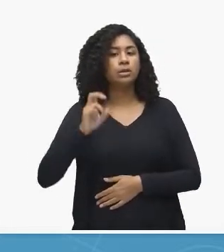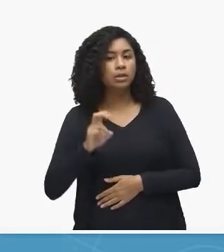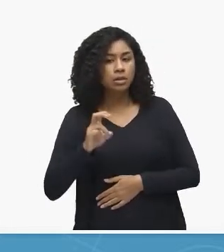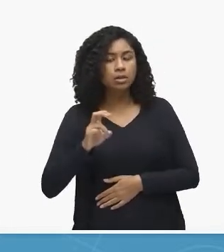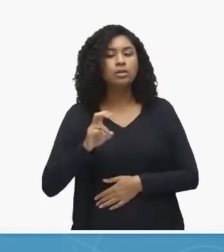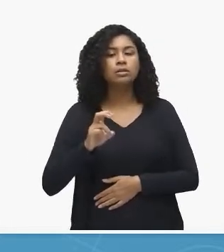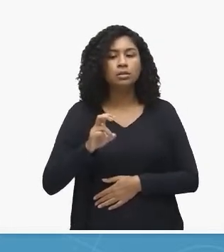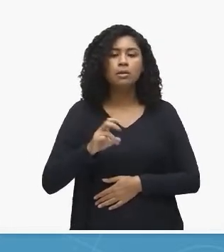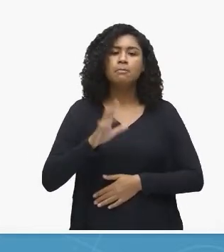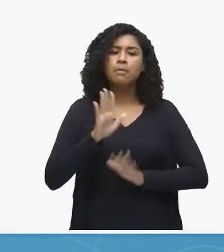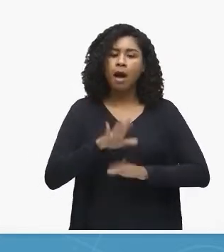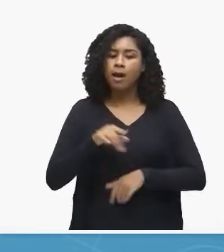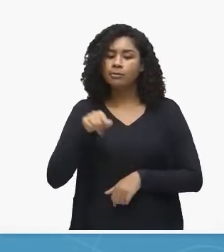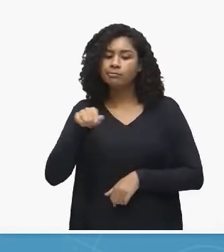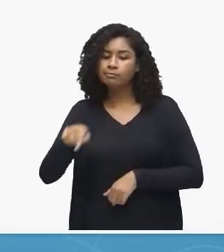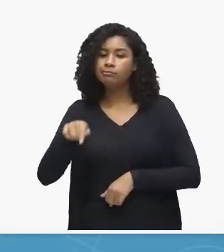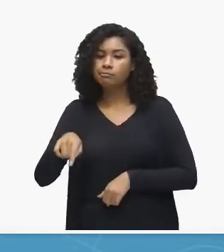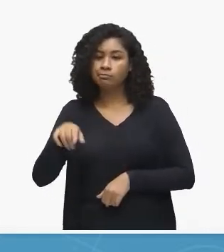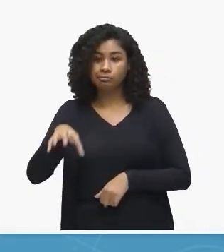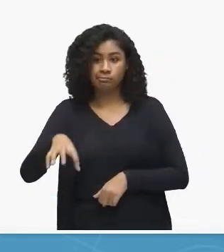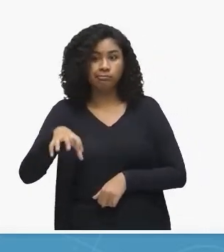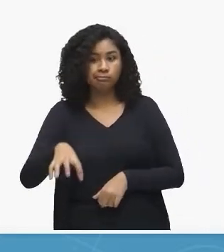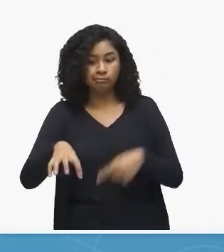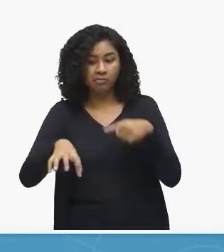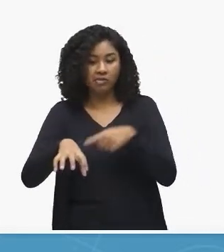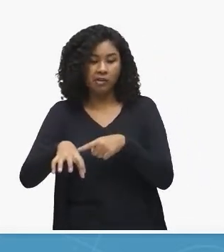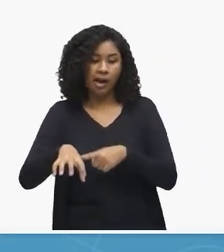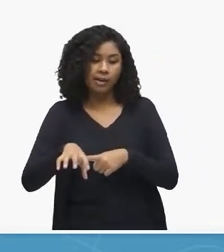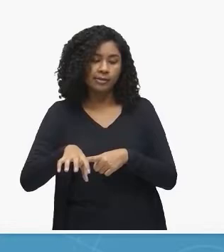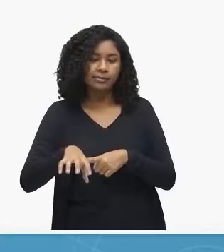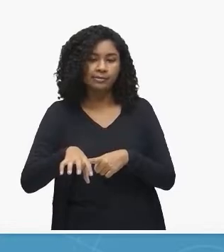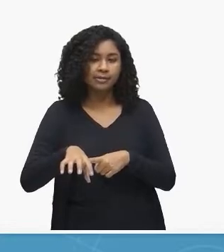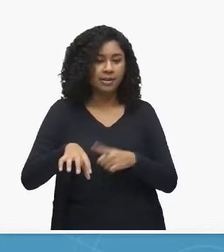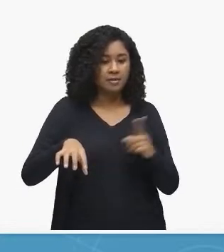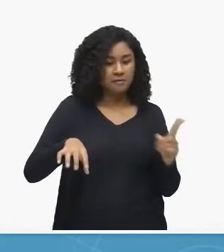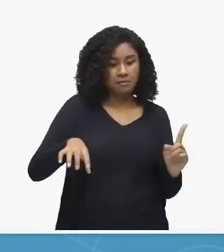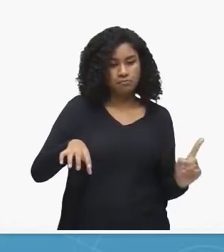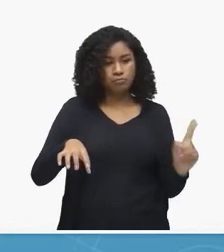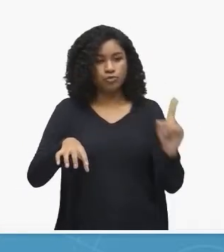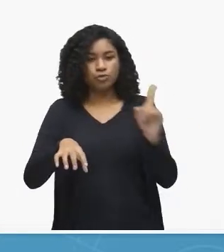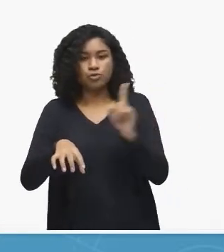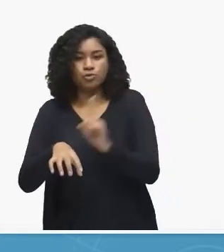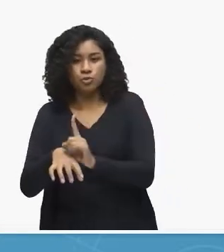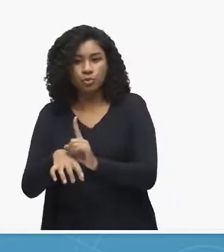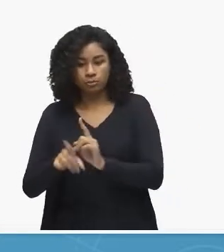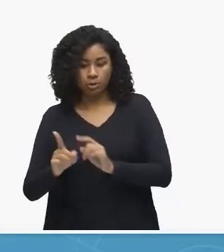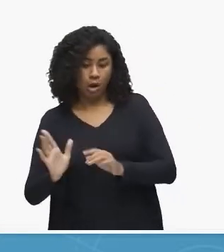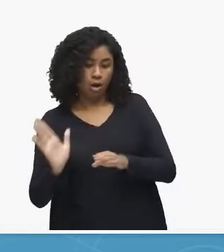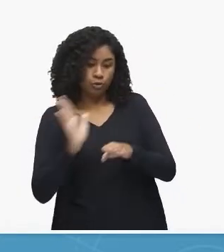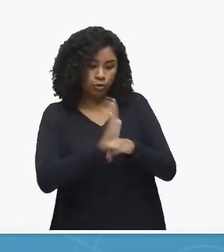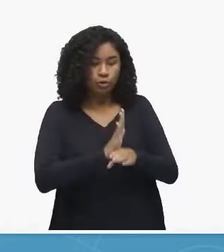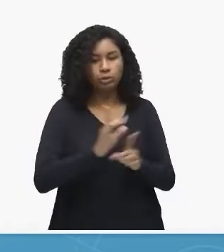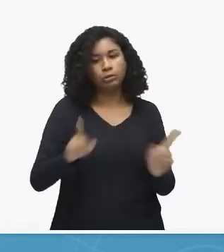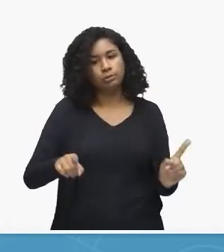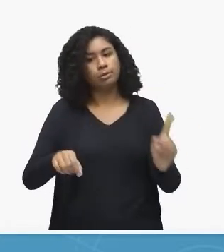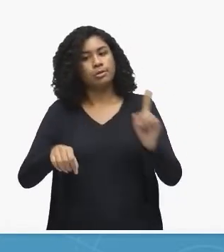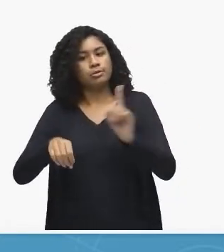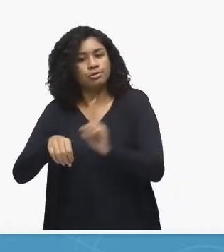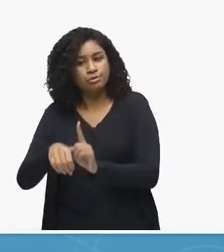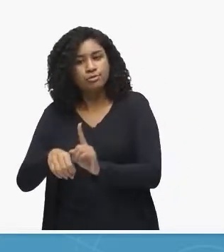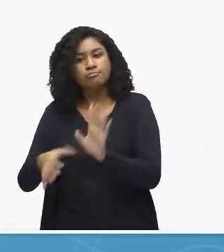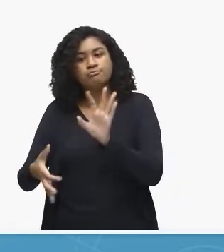for beneficiada, ela vai ali migrar de lado. Então ela vai fazer essa transição aí, né? Porque ela vai receber essas